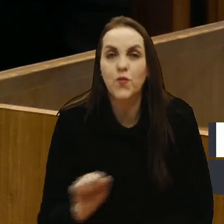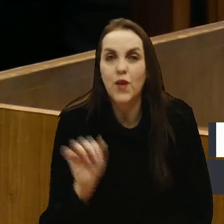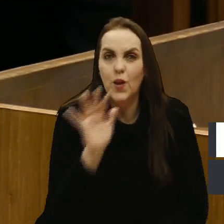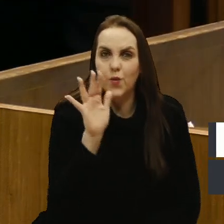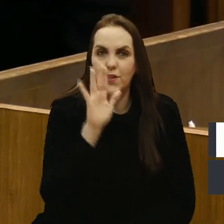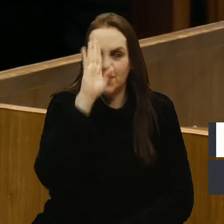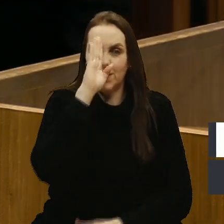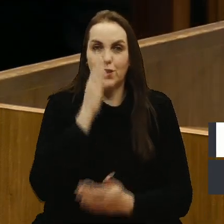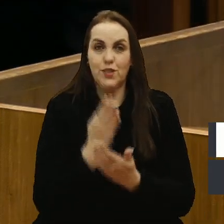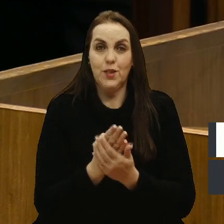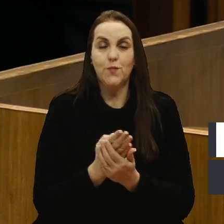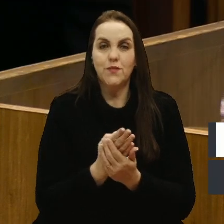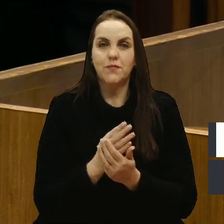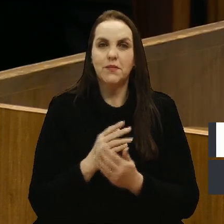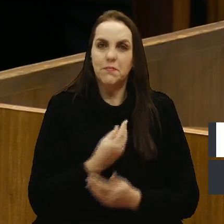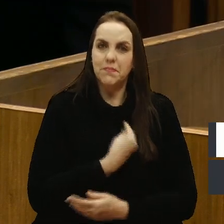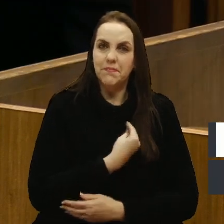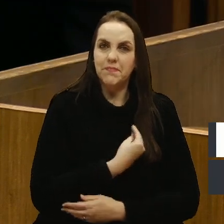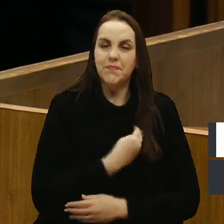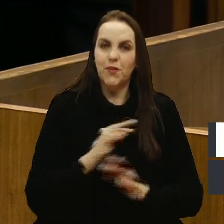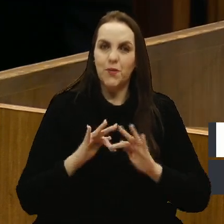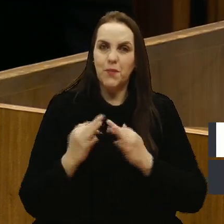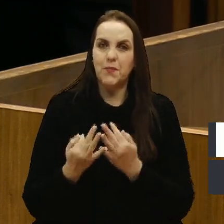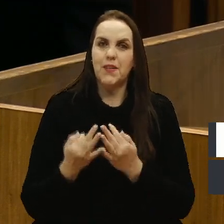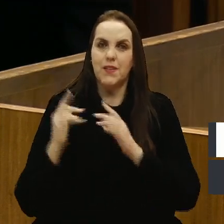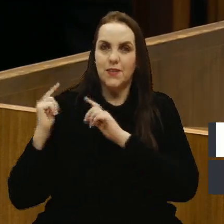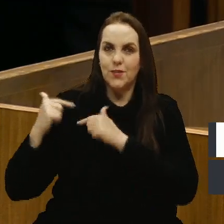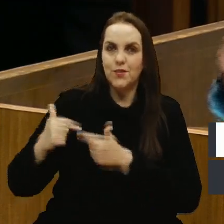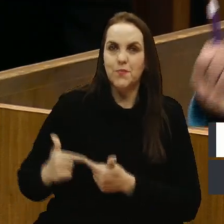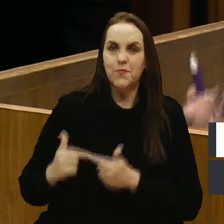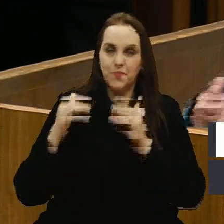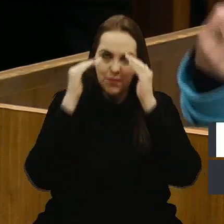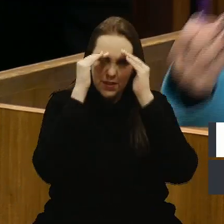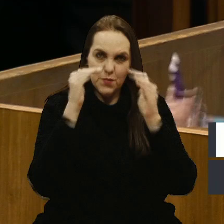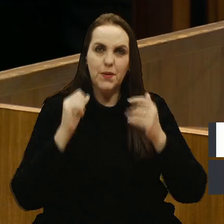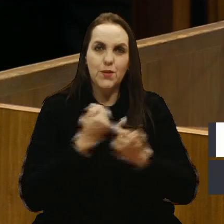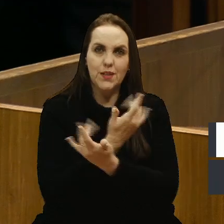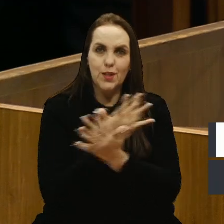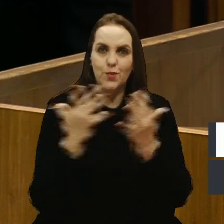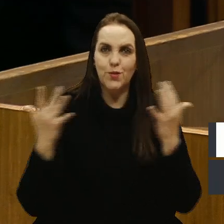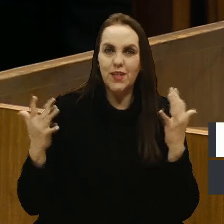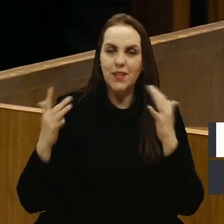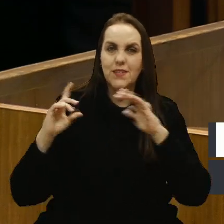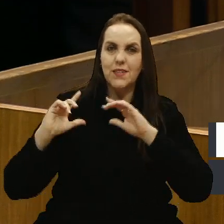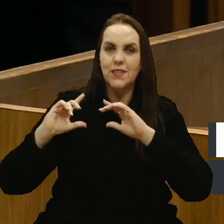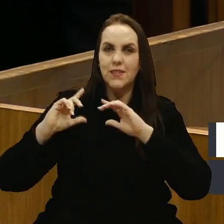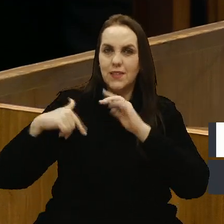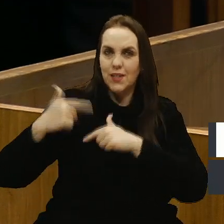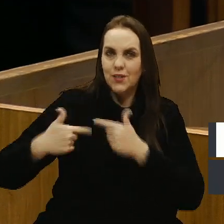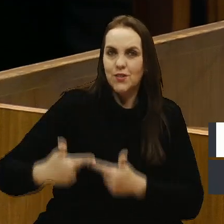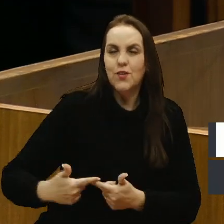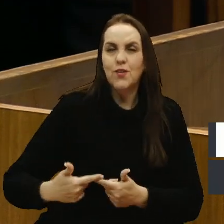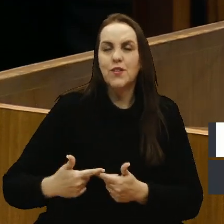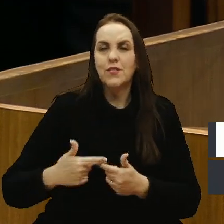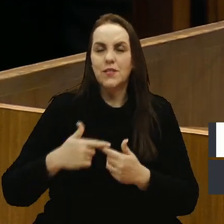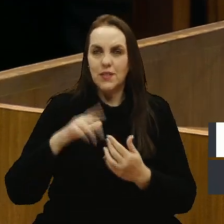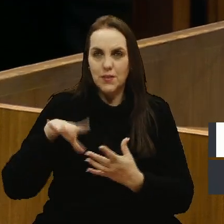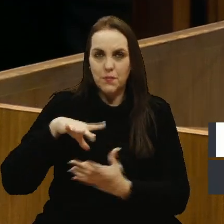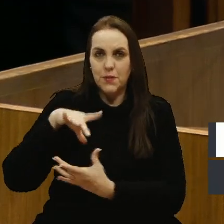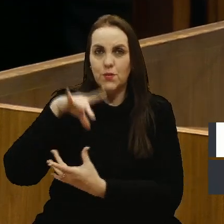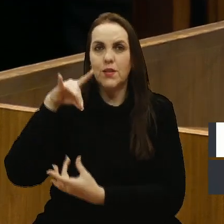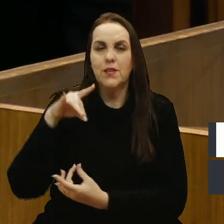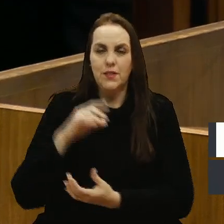presentes no tradicionalismo, como respeito à natureza, como respeito às tradições, ao pertencimento e à espiritualidade. A trajetória no